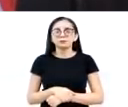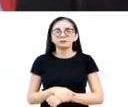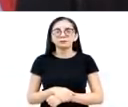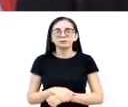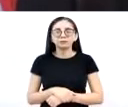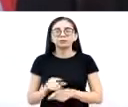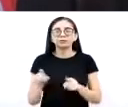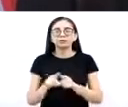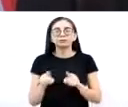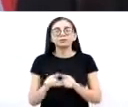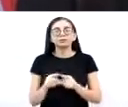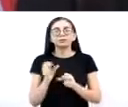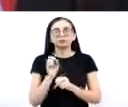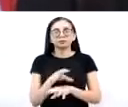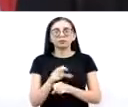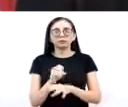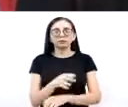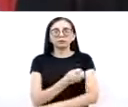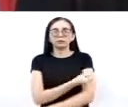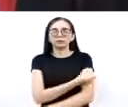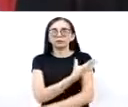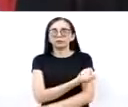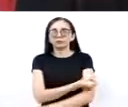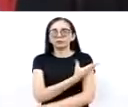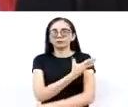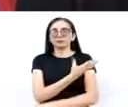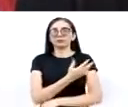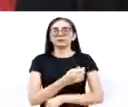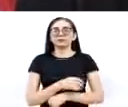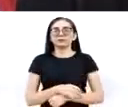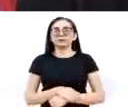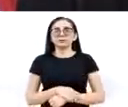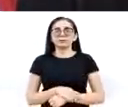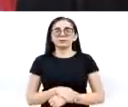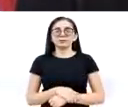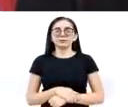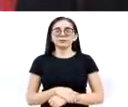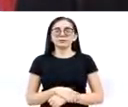neuropsicopedagogia. Atuou como professora do ensino fundamental